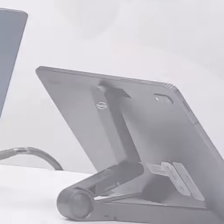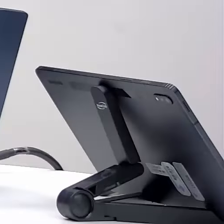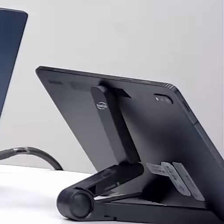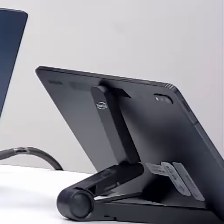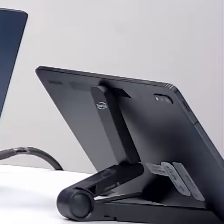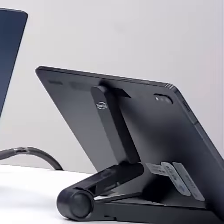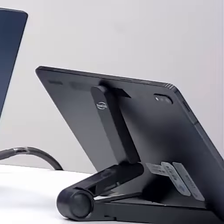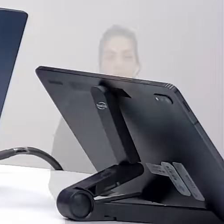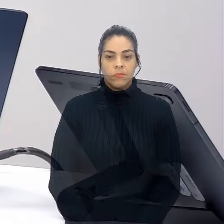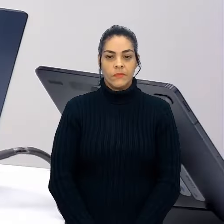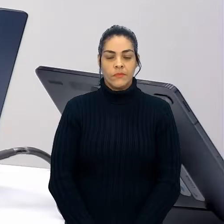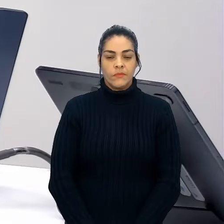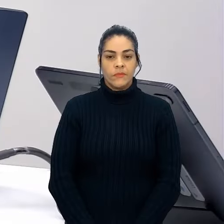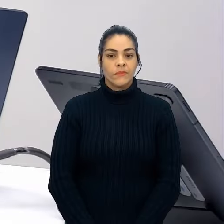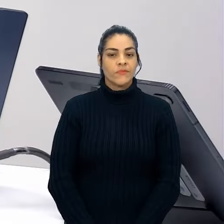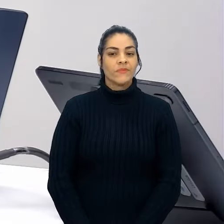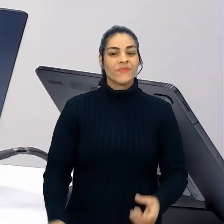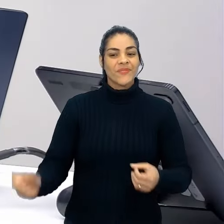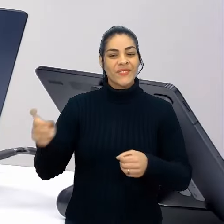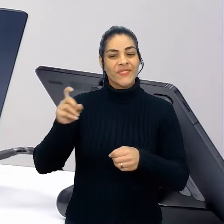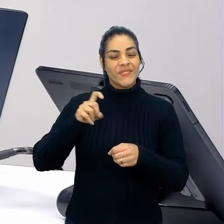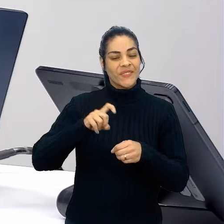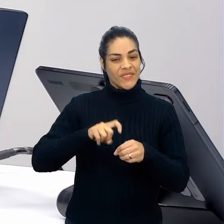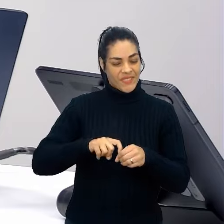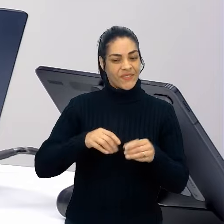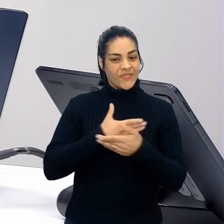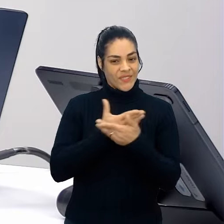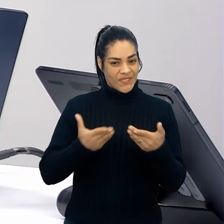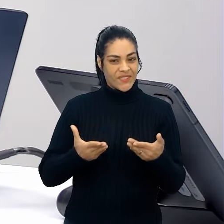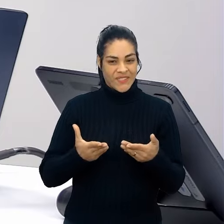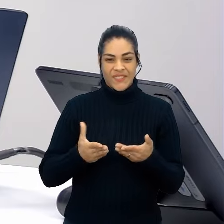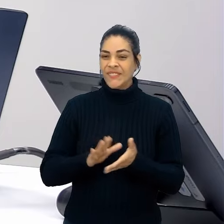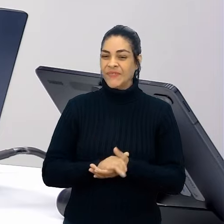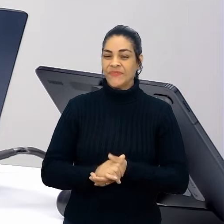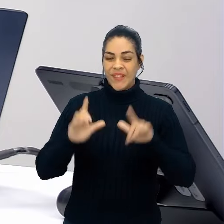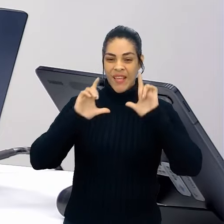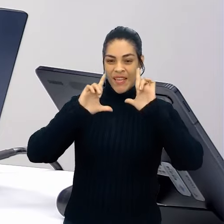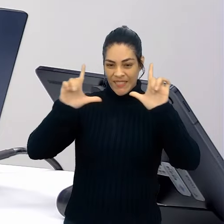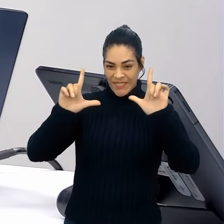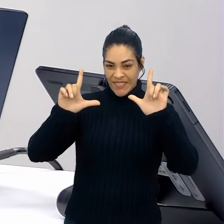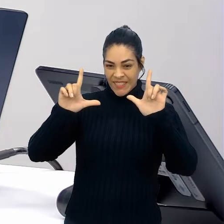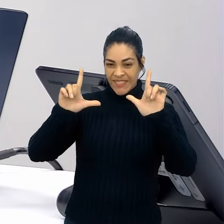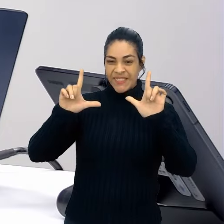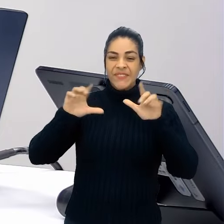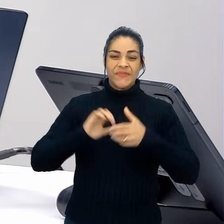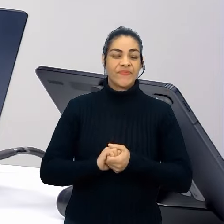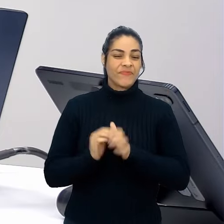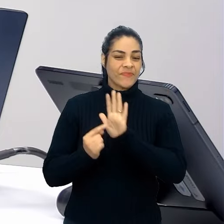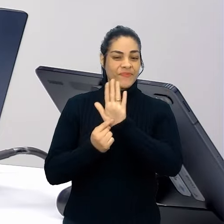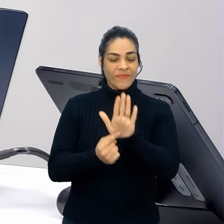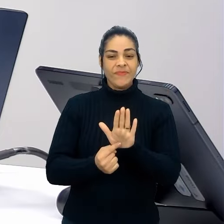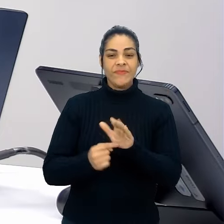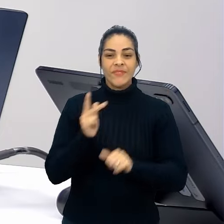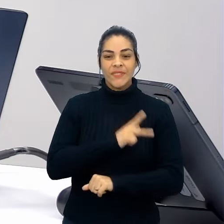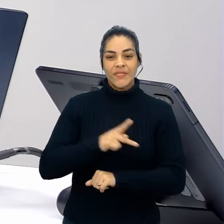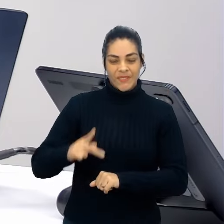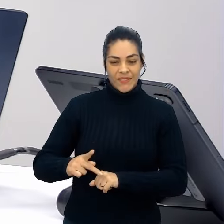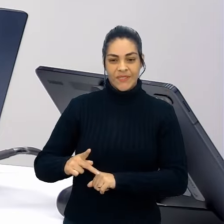Voltamos, a gente já espelhar a tela aqui. Aí os professores responderam, sim,